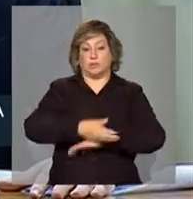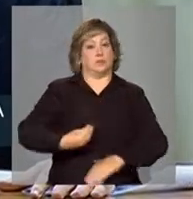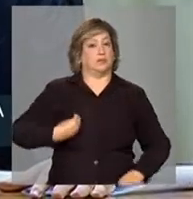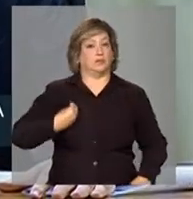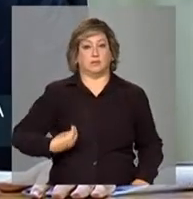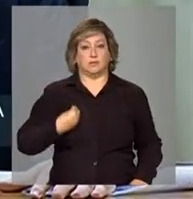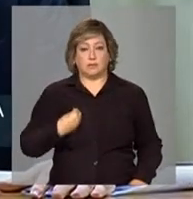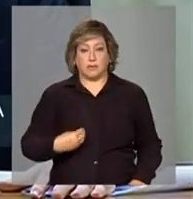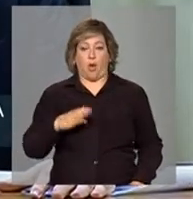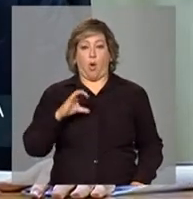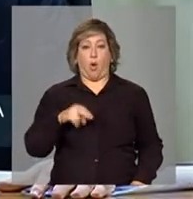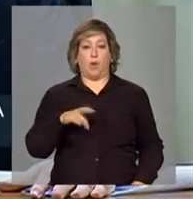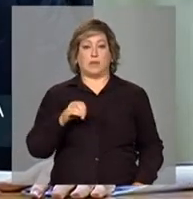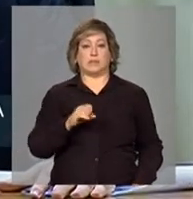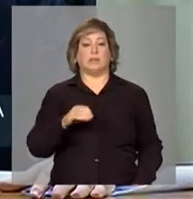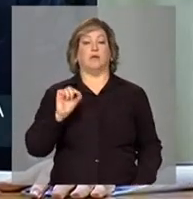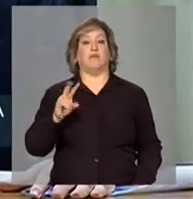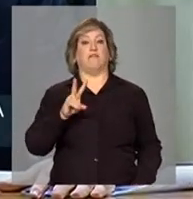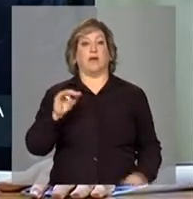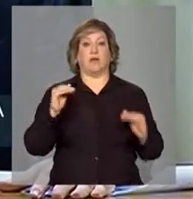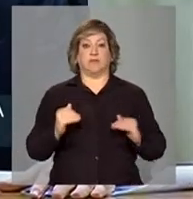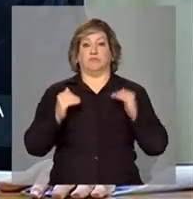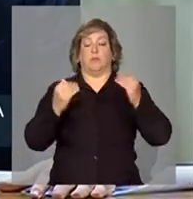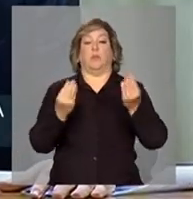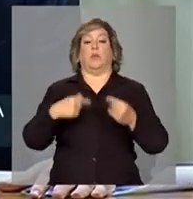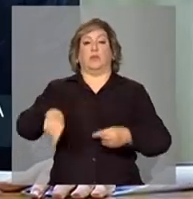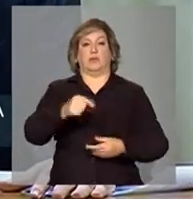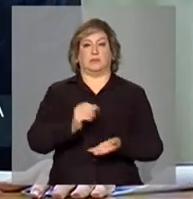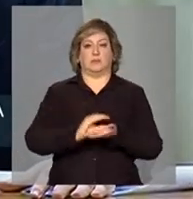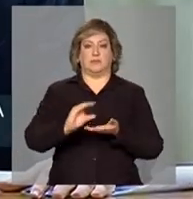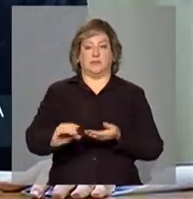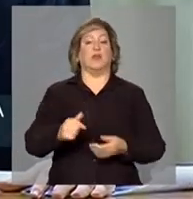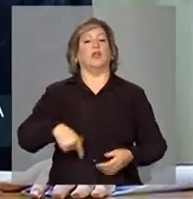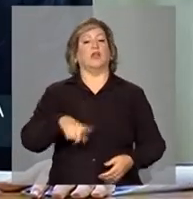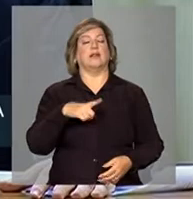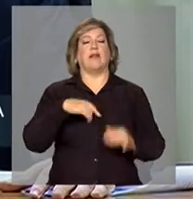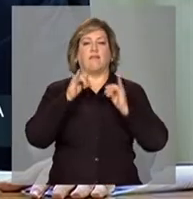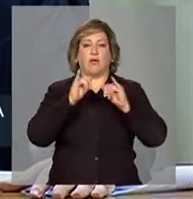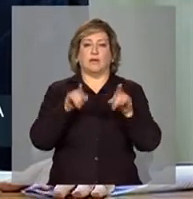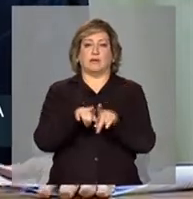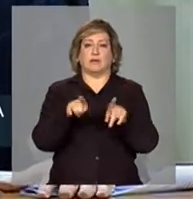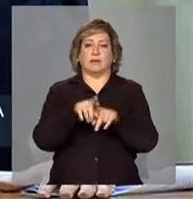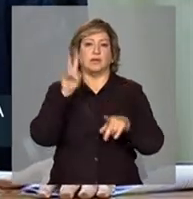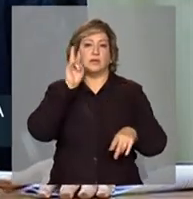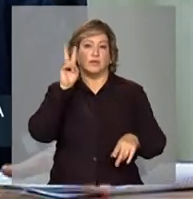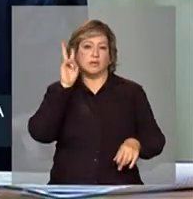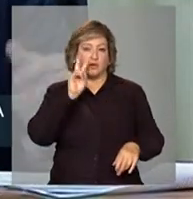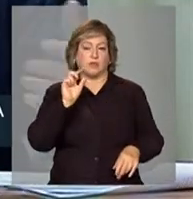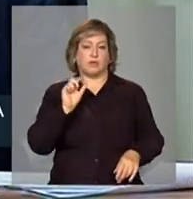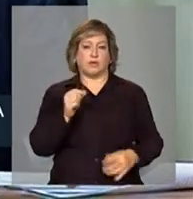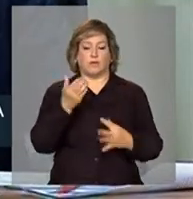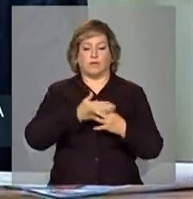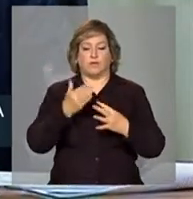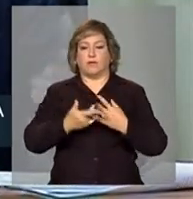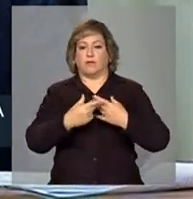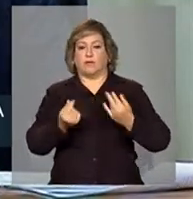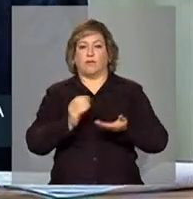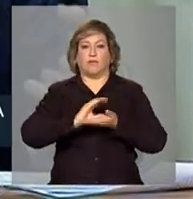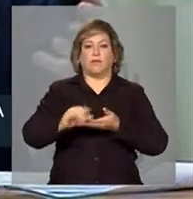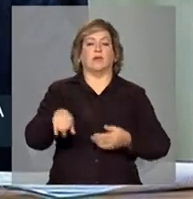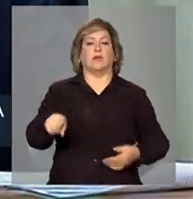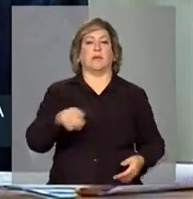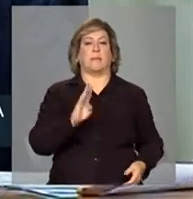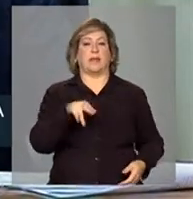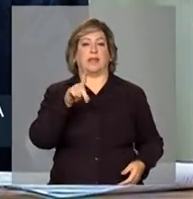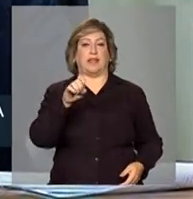as concessões que vão elevar muitos investimentos nós temos dados também de financiamento do BNDS que o Benê vs